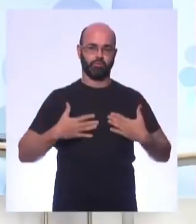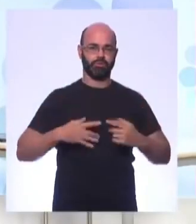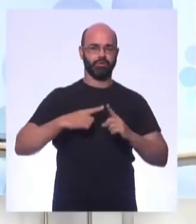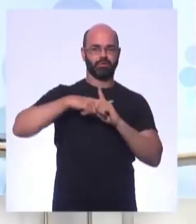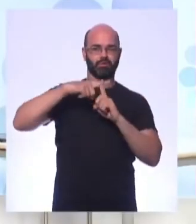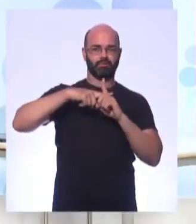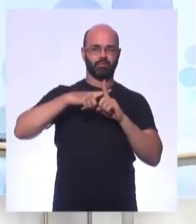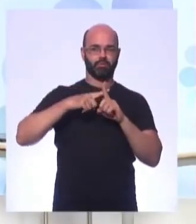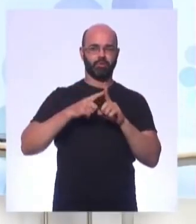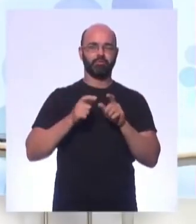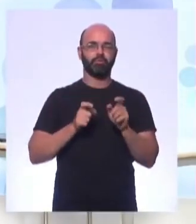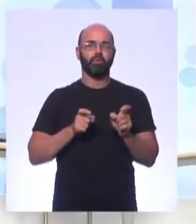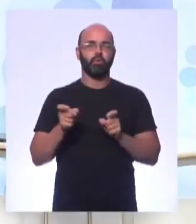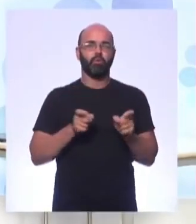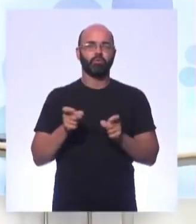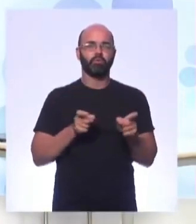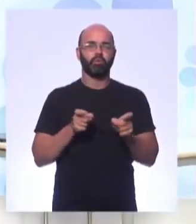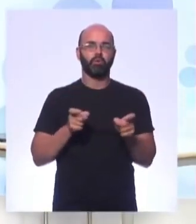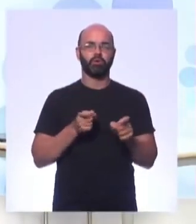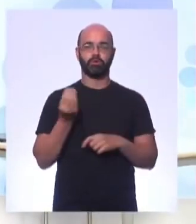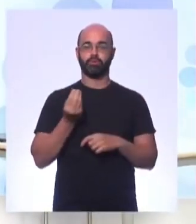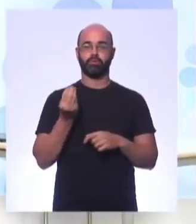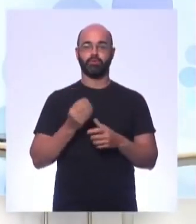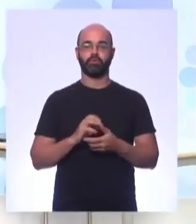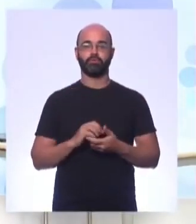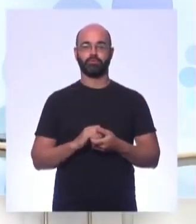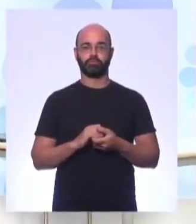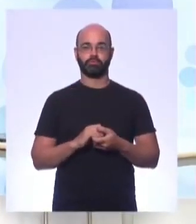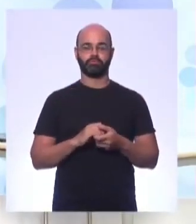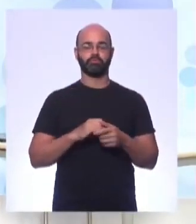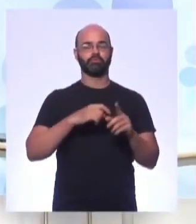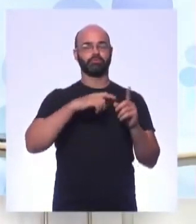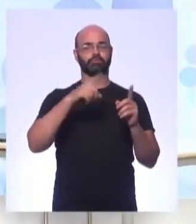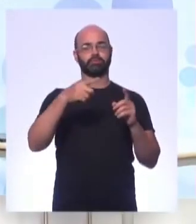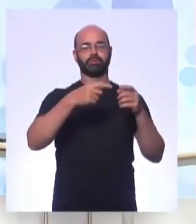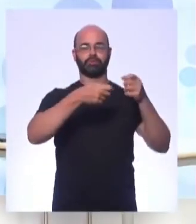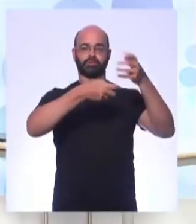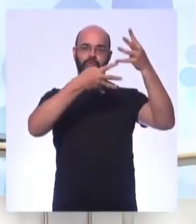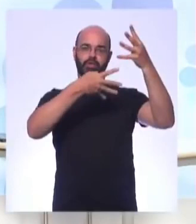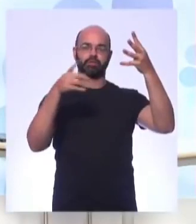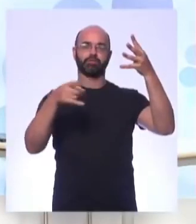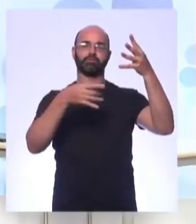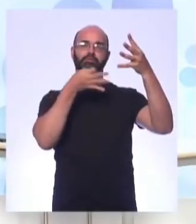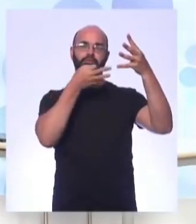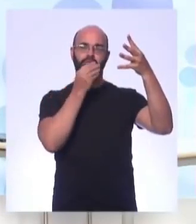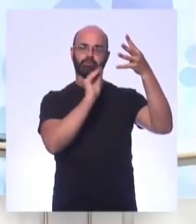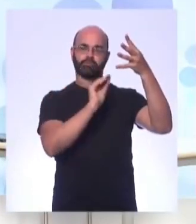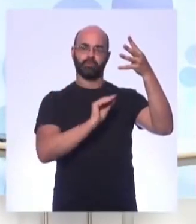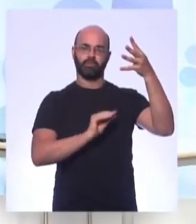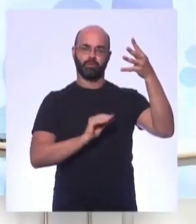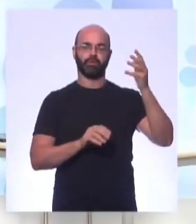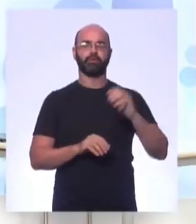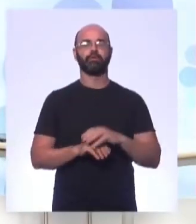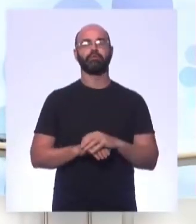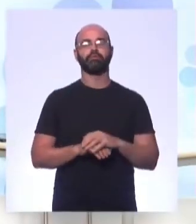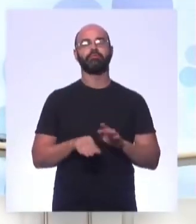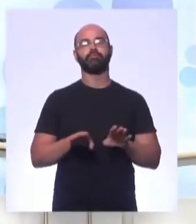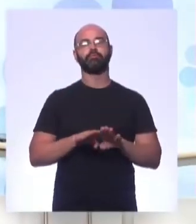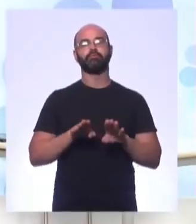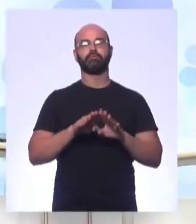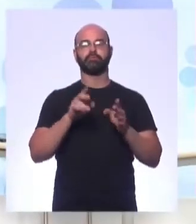controle da temperatura corporal. Coloque no chat pra gente aí com os professores aí, com os alunos queridos. E a relação da temperatura com